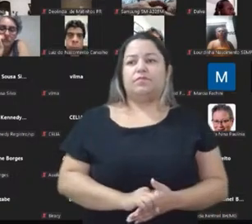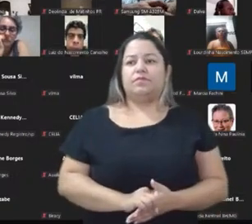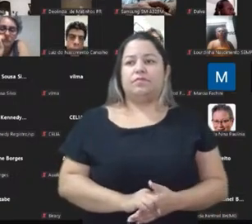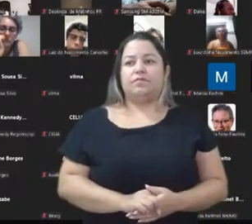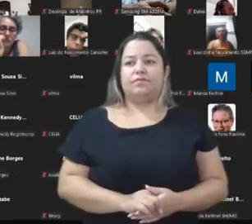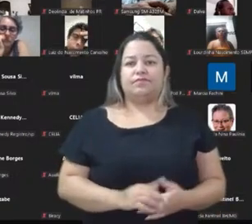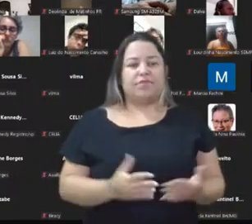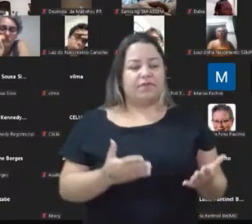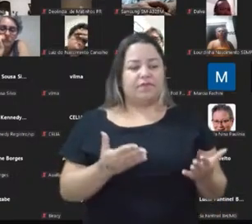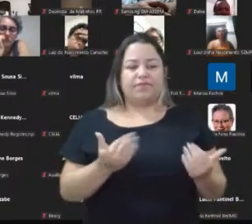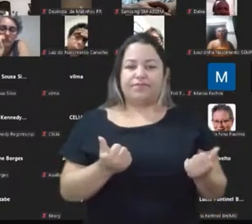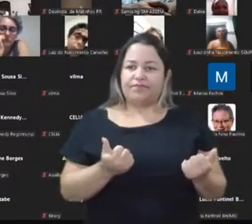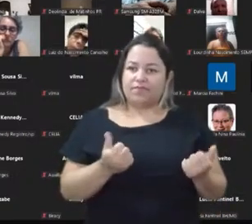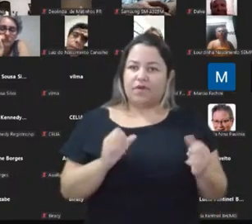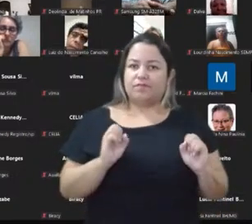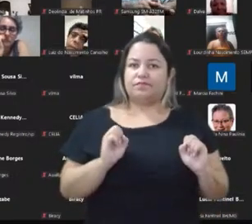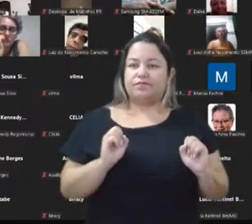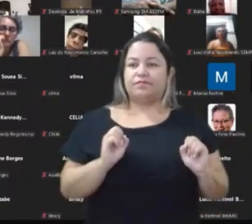minha